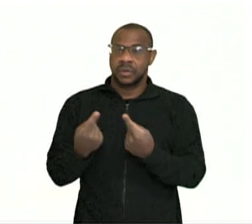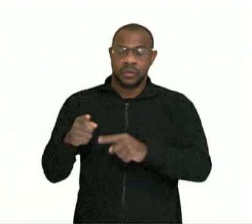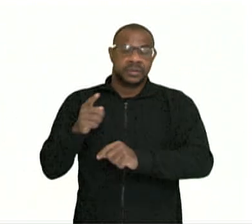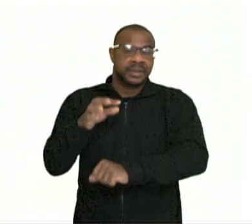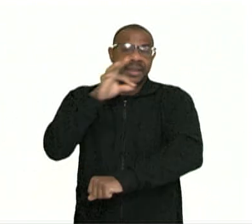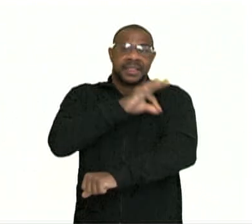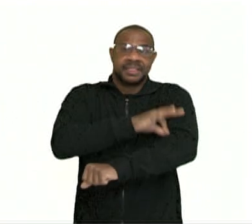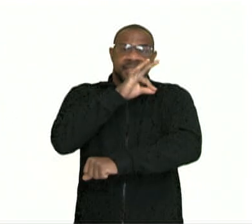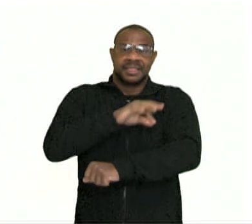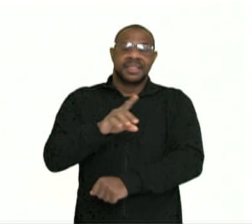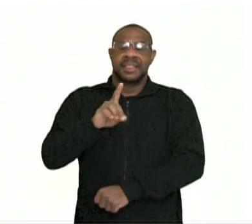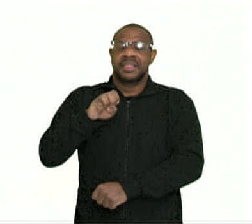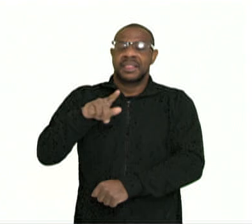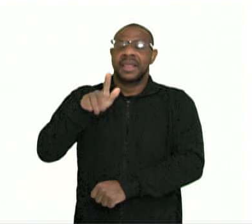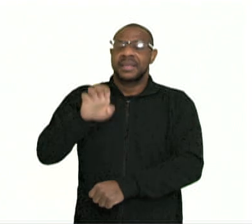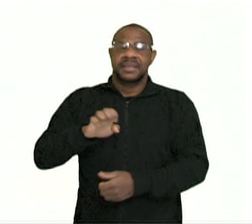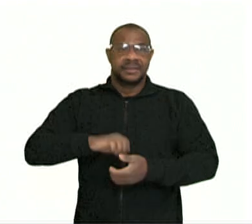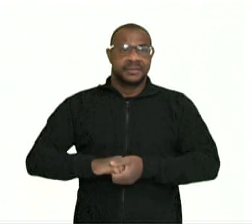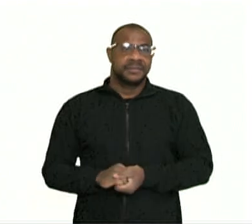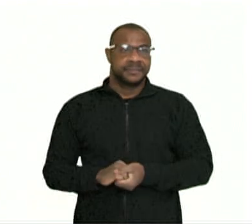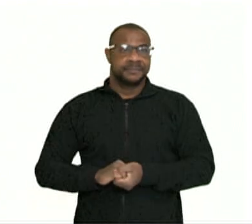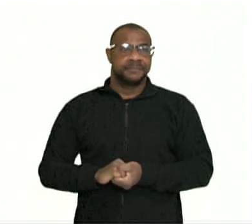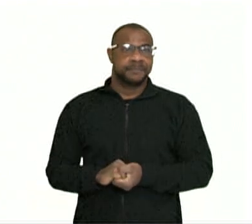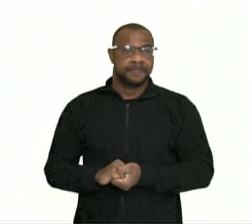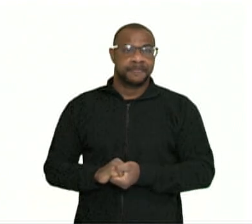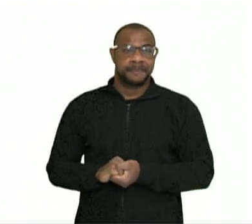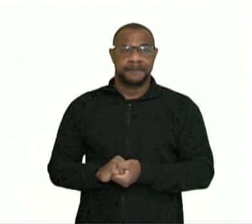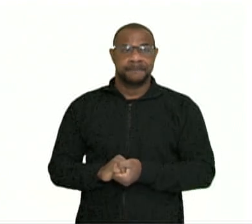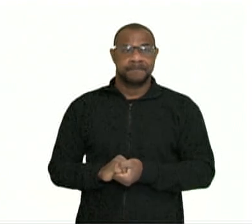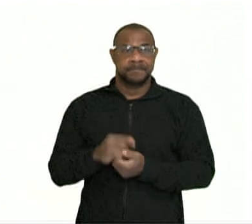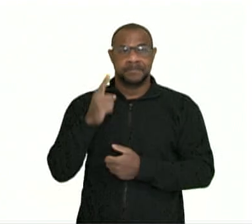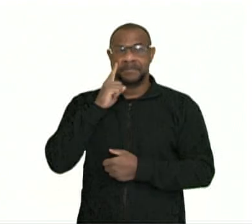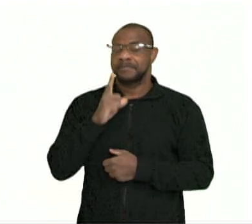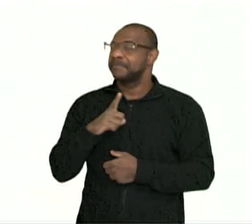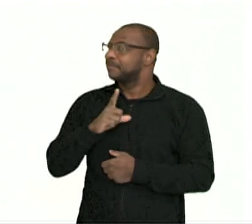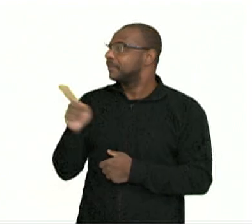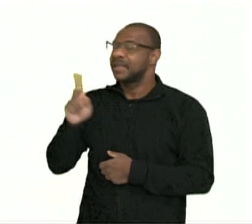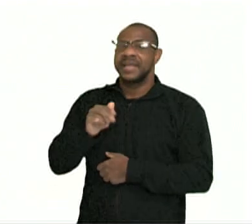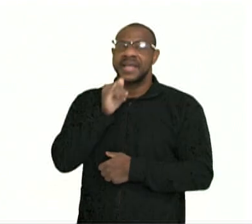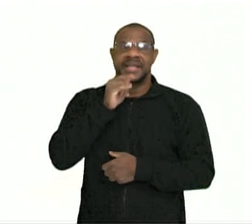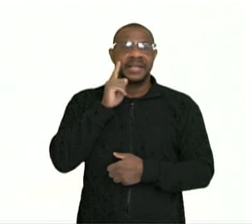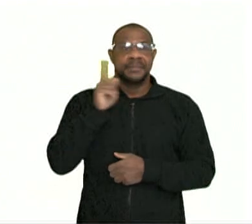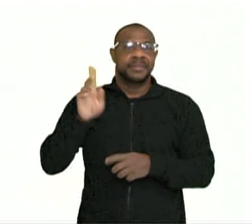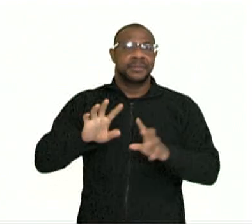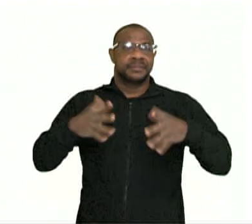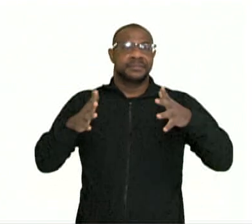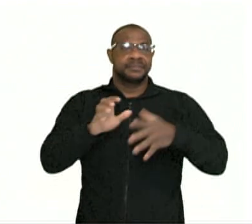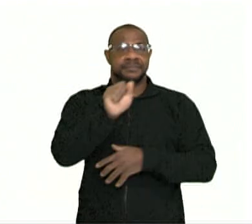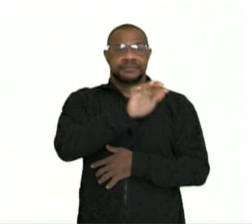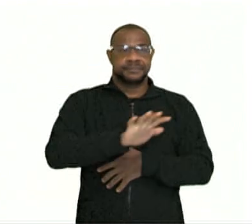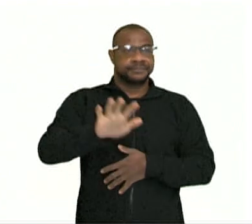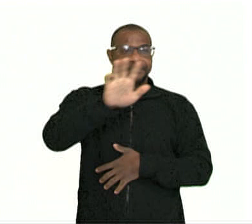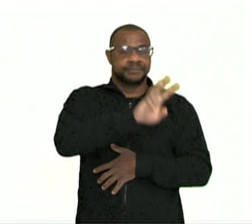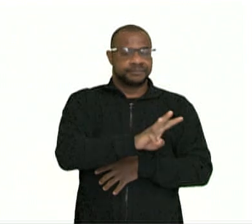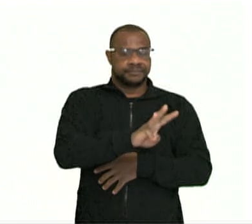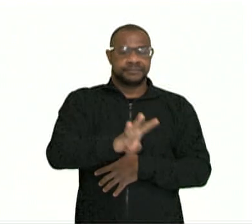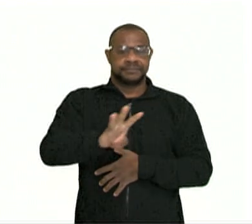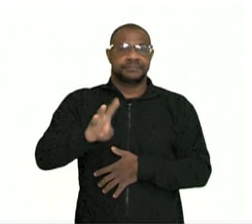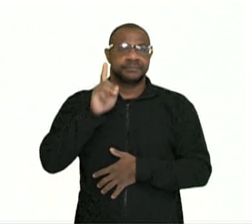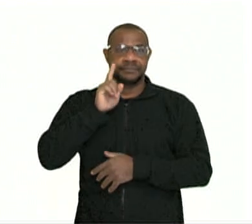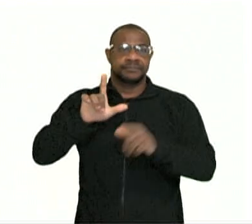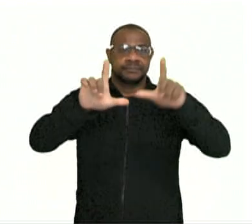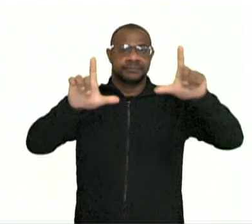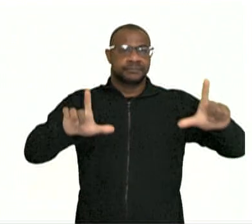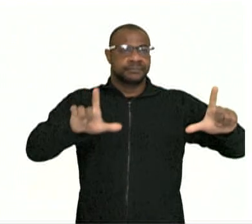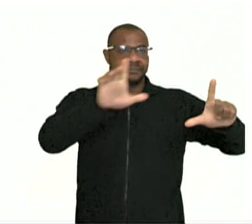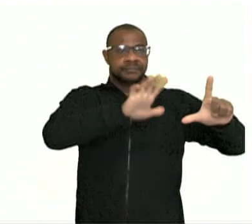essa ideia? Olha só, aqui você tem a página inicial do Canvas, né, e a template.